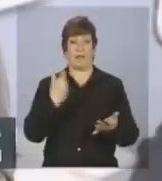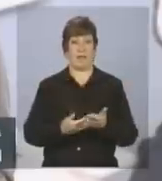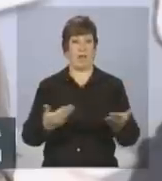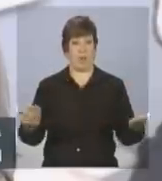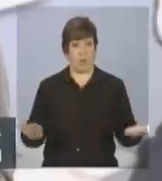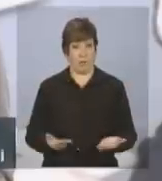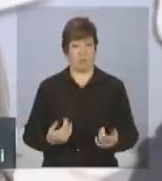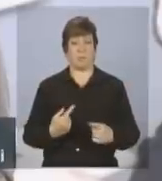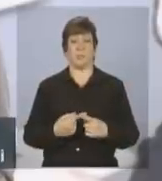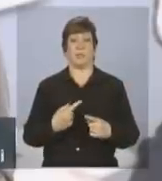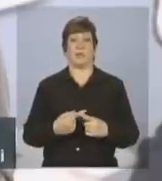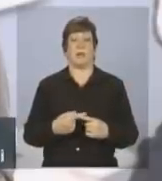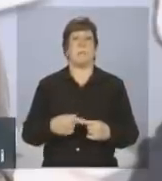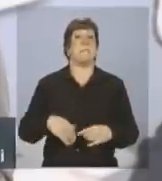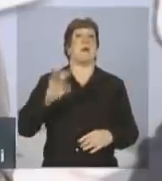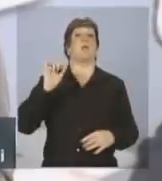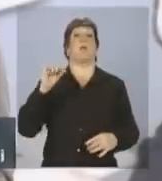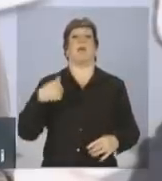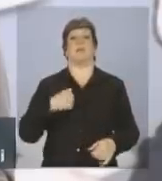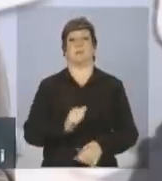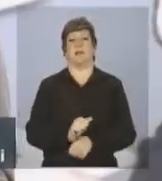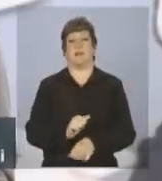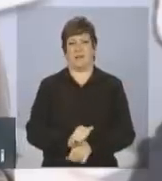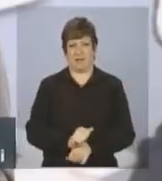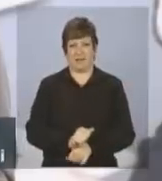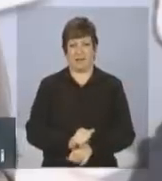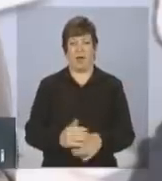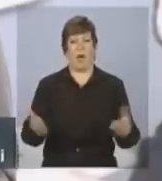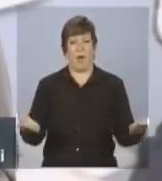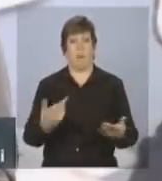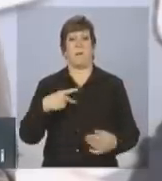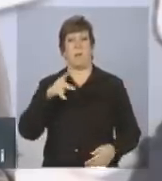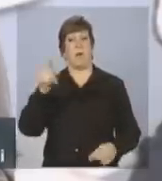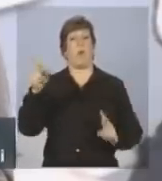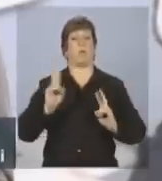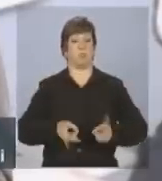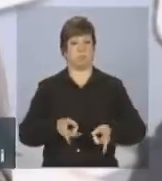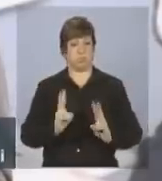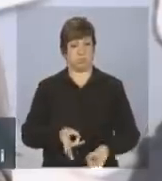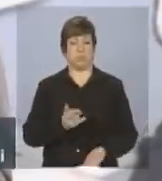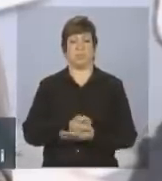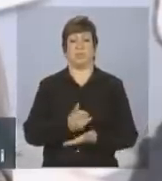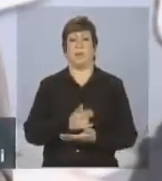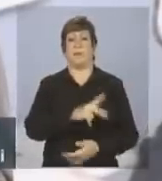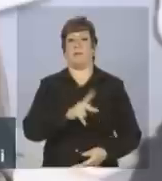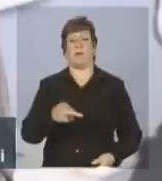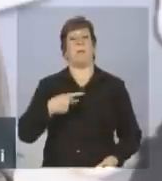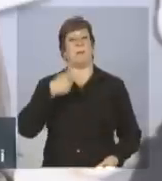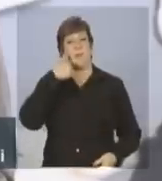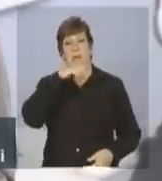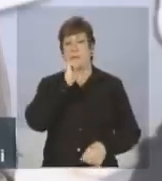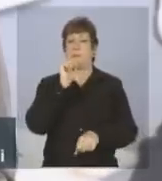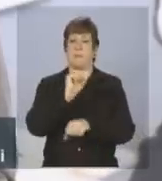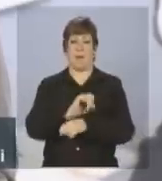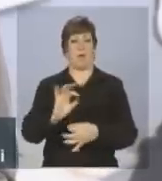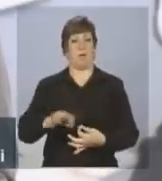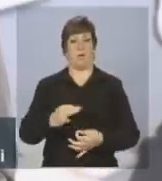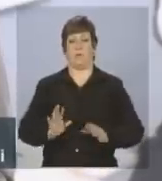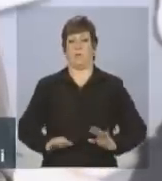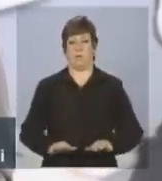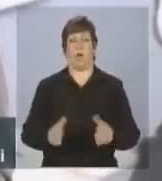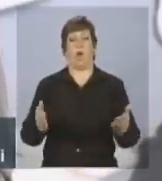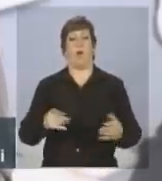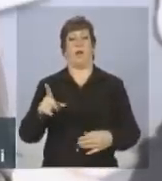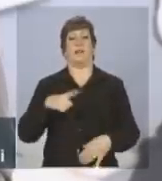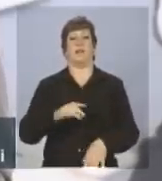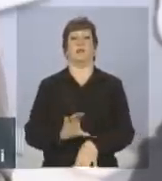foi além das minhas expectativas. Hoje, meu pai continua sendo professor, minha mãe parou de costurar. Ela hoje está